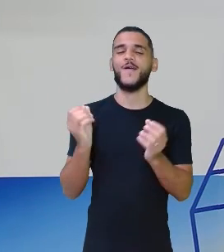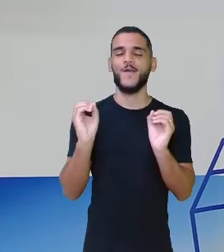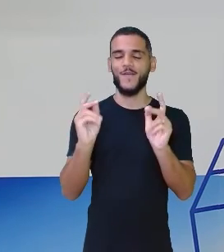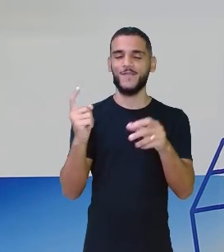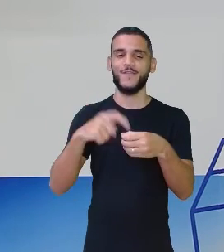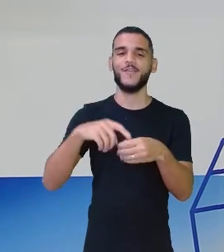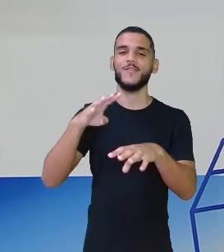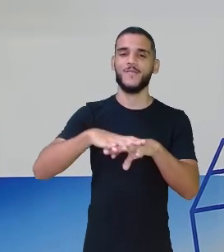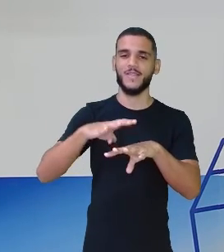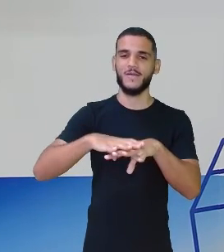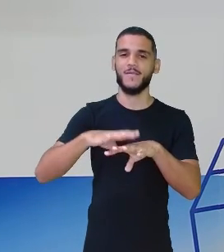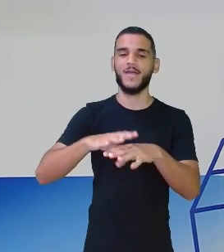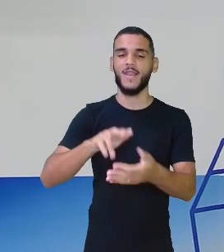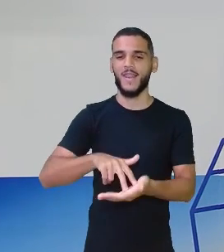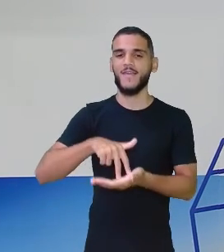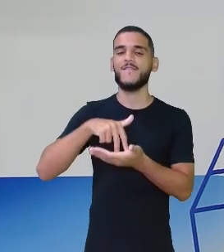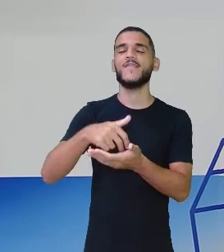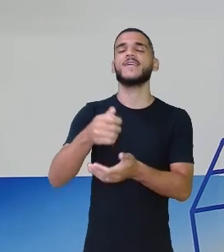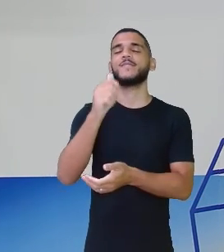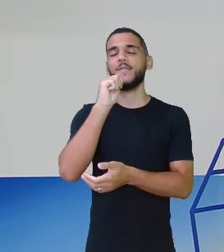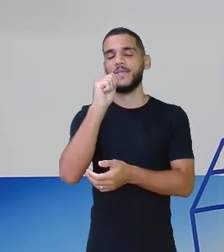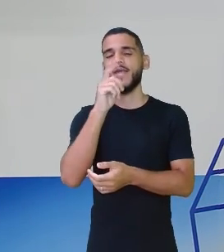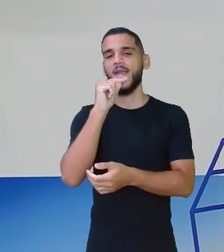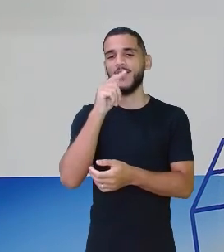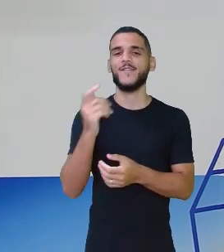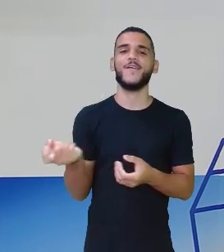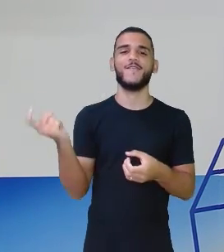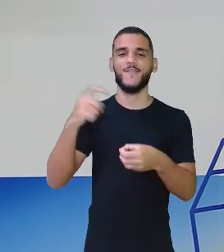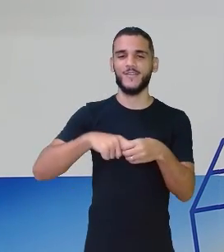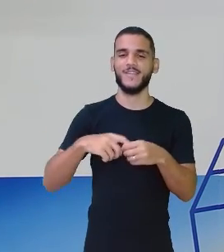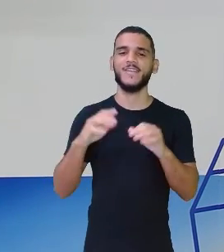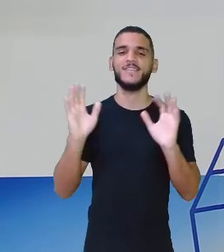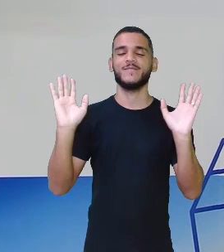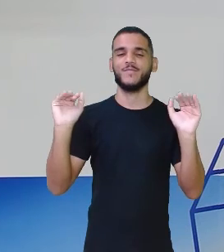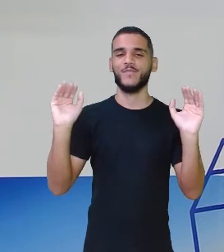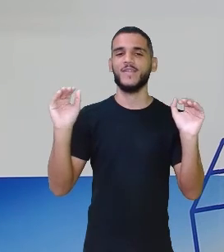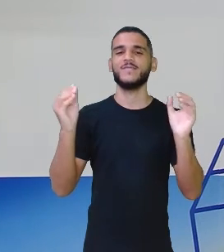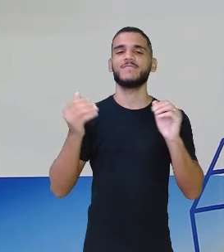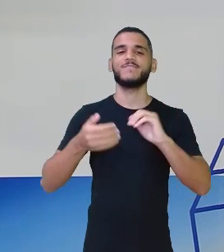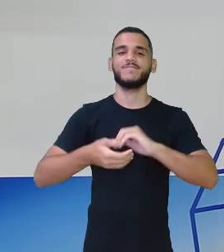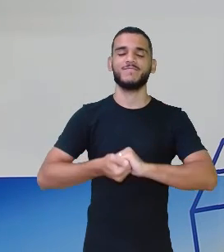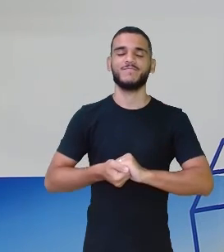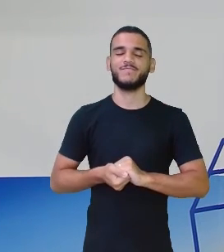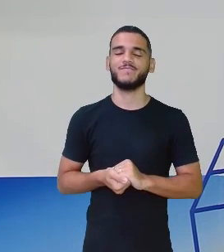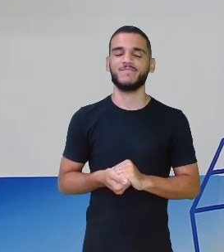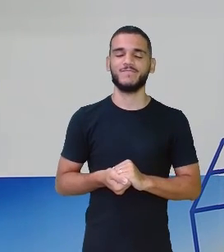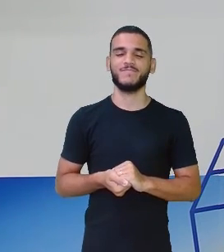matemática. Levanta, toma uma aguinha, já já eu estou de volta. Fiquem em paz.